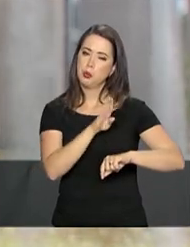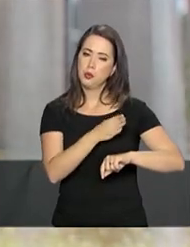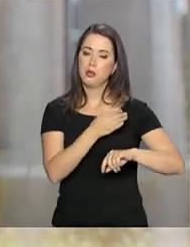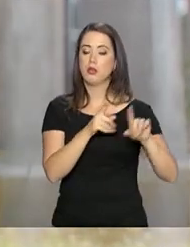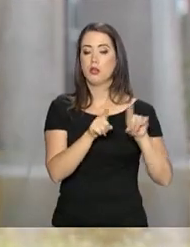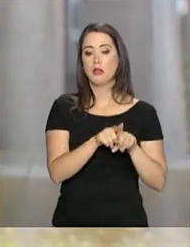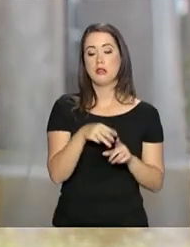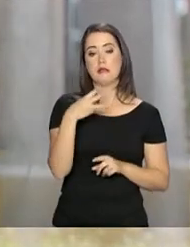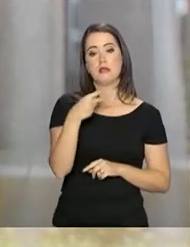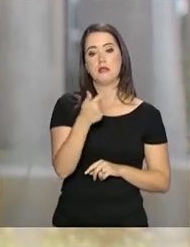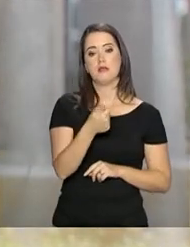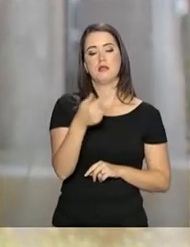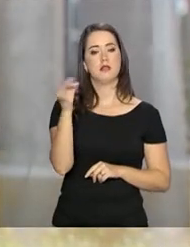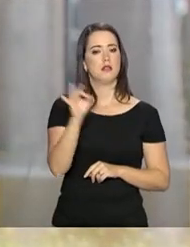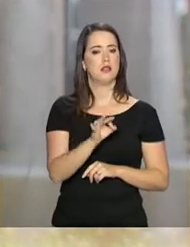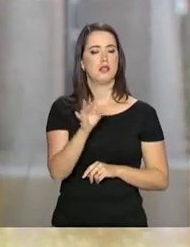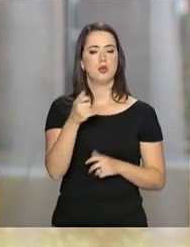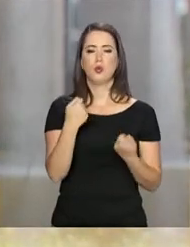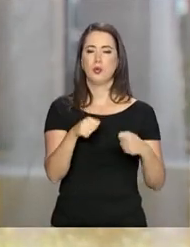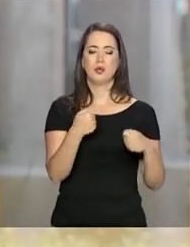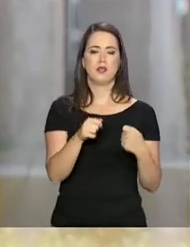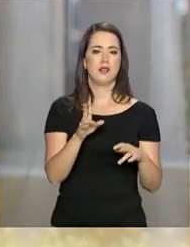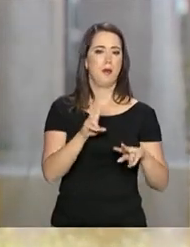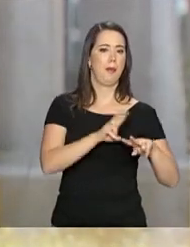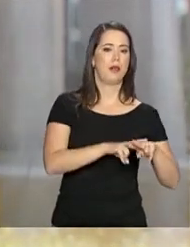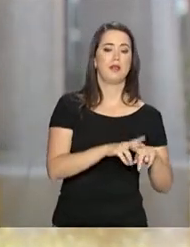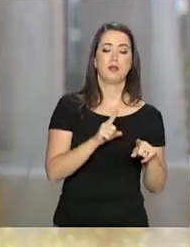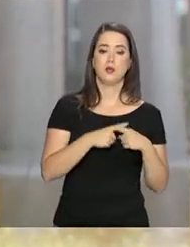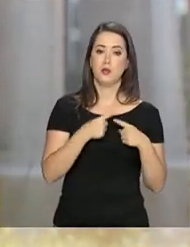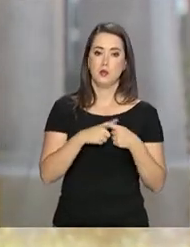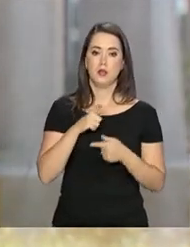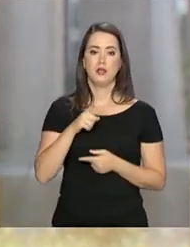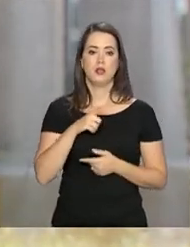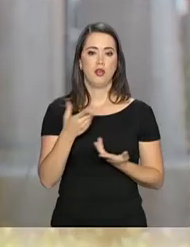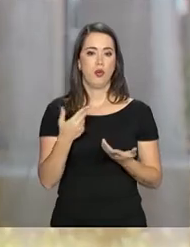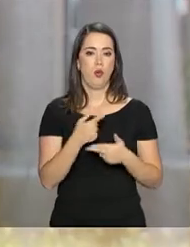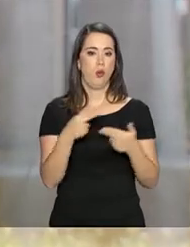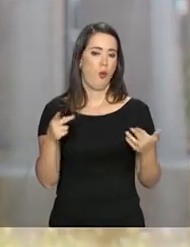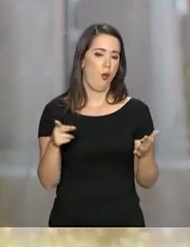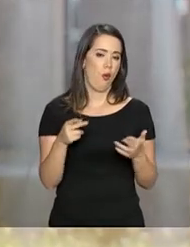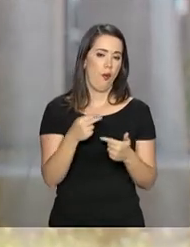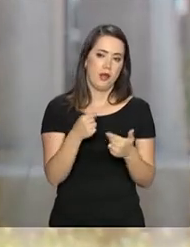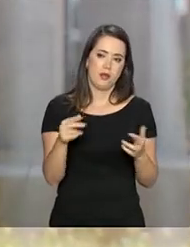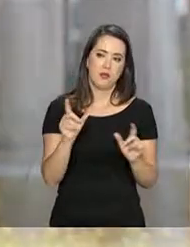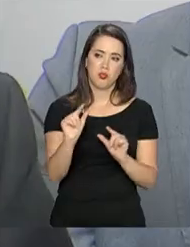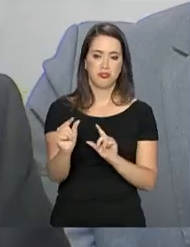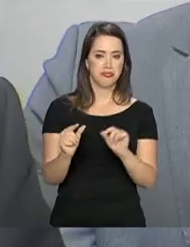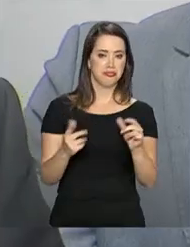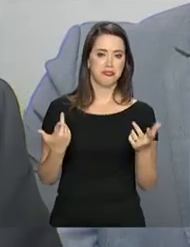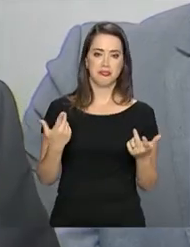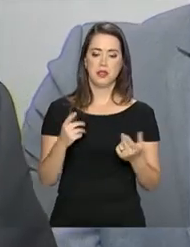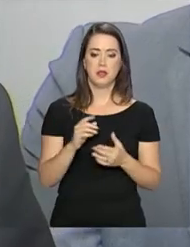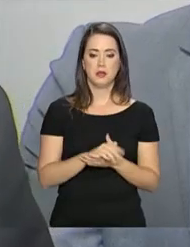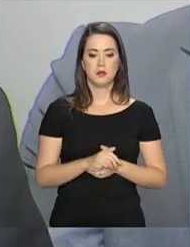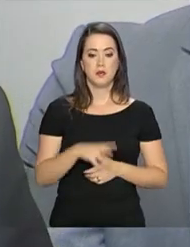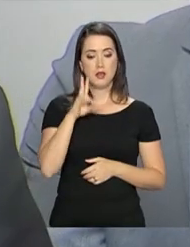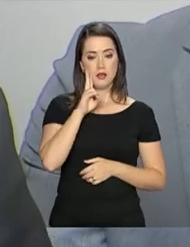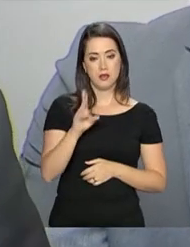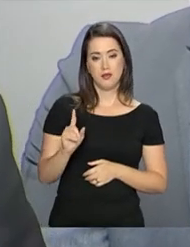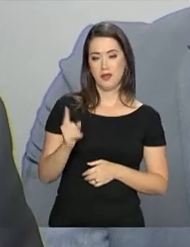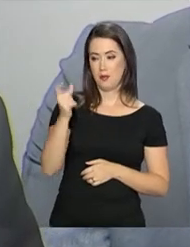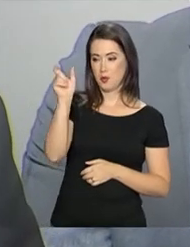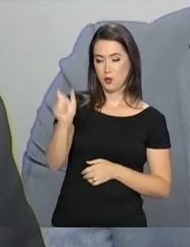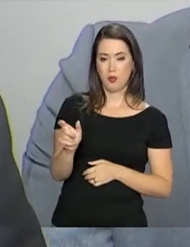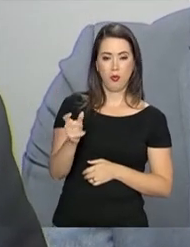não precisaria estar privado de liberdade por terem cometido pequenos delitos ao pegar alguém que cometeu um